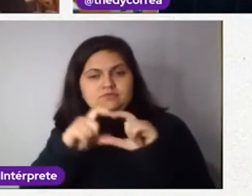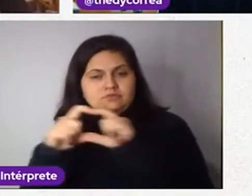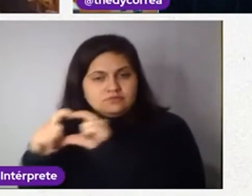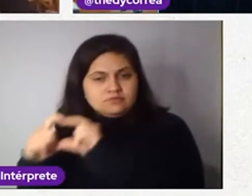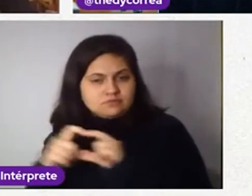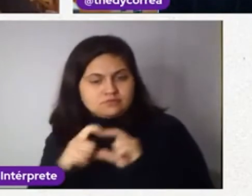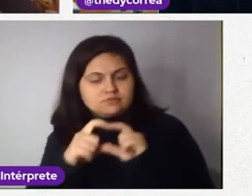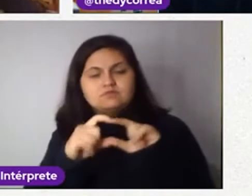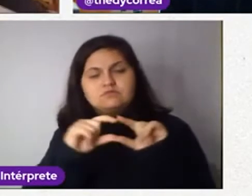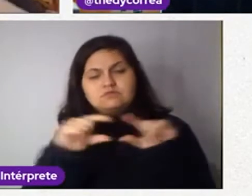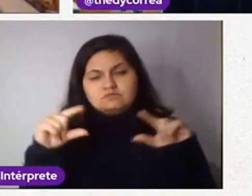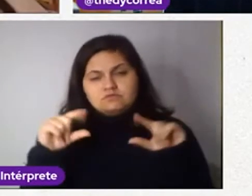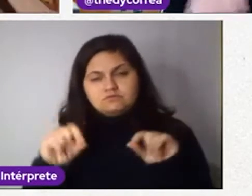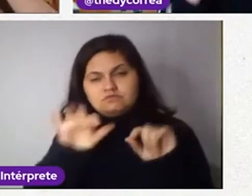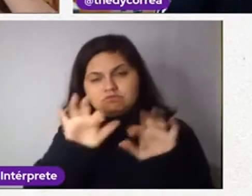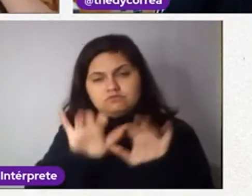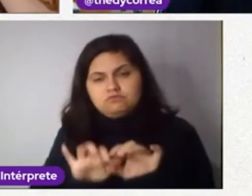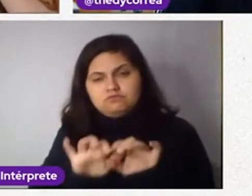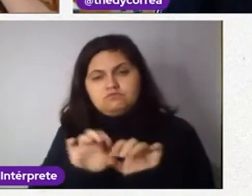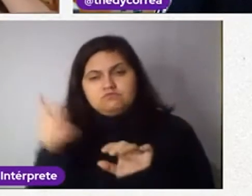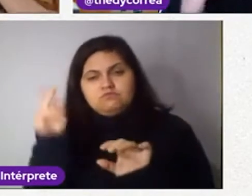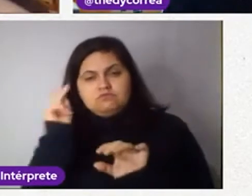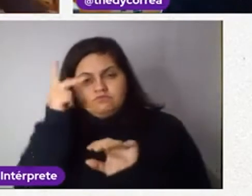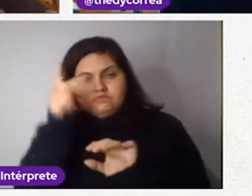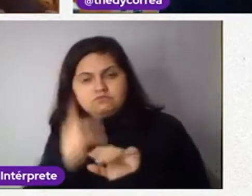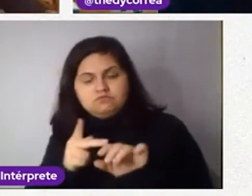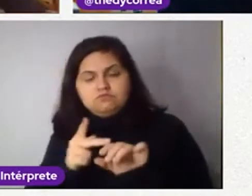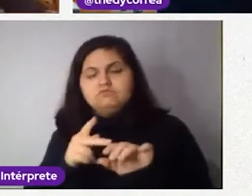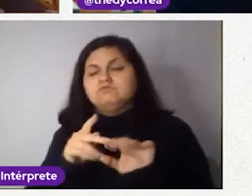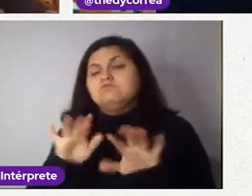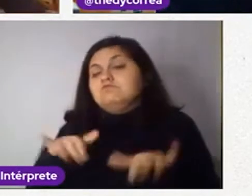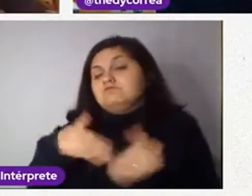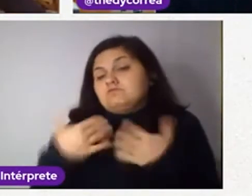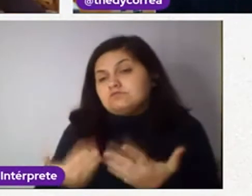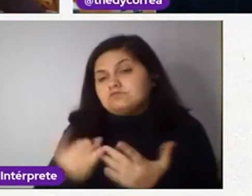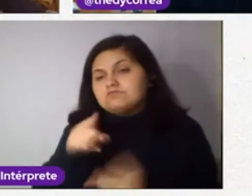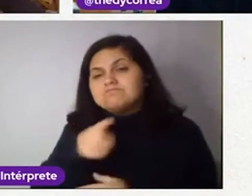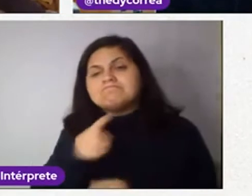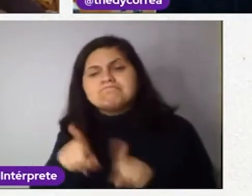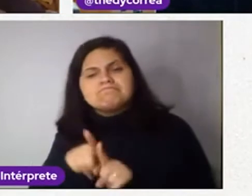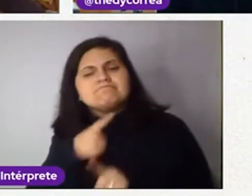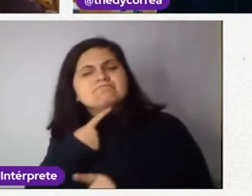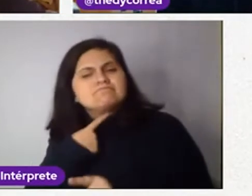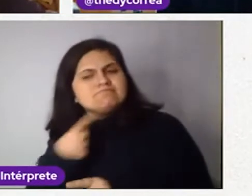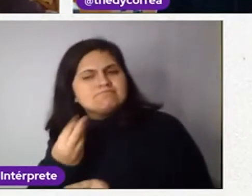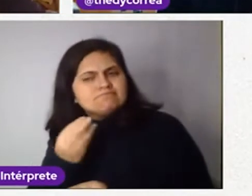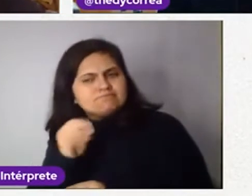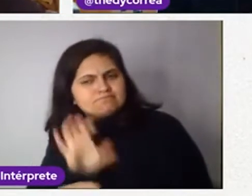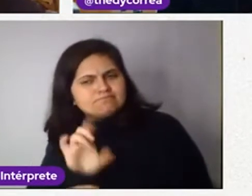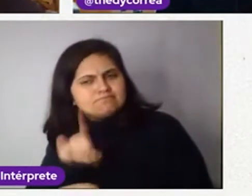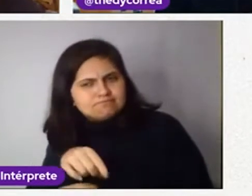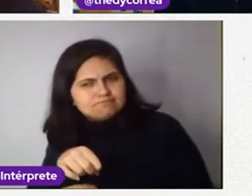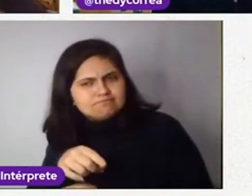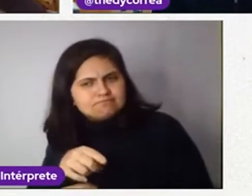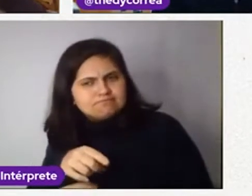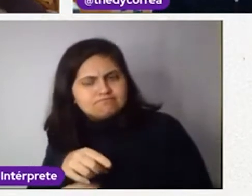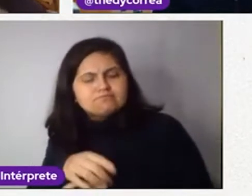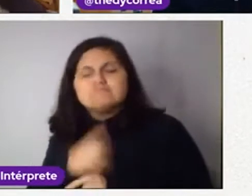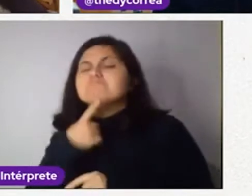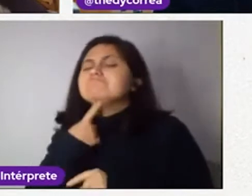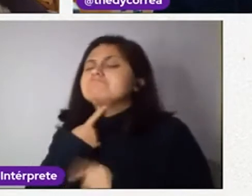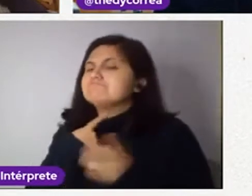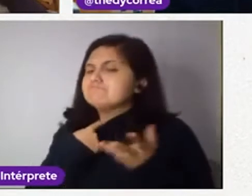com charge, com cartoon, enfim. E tu também gosta bastante disso, né? Eu gosto